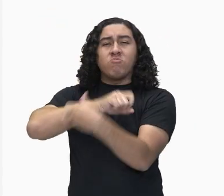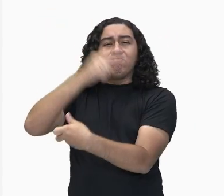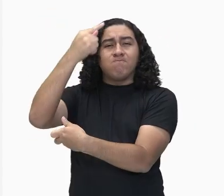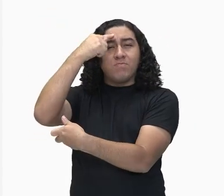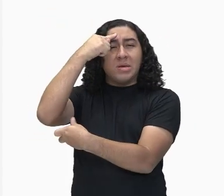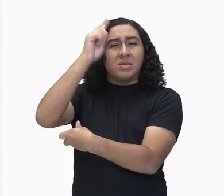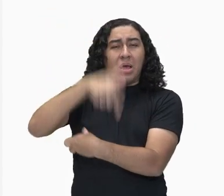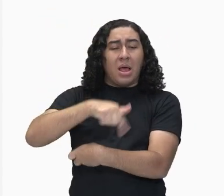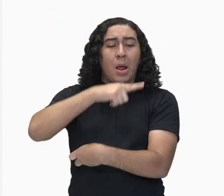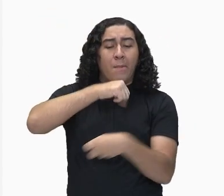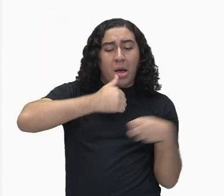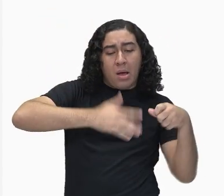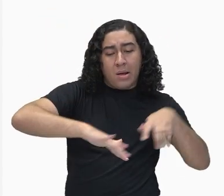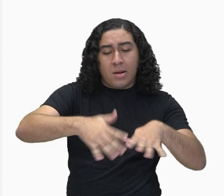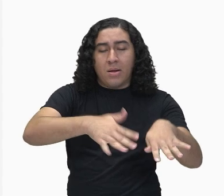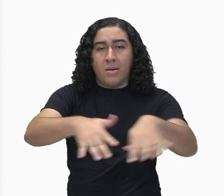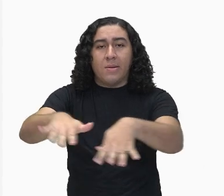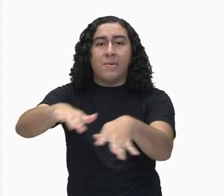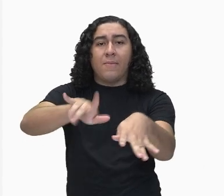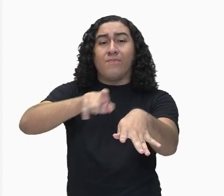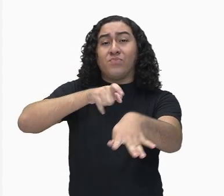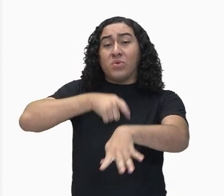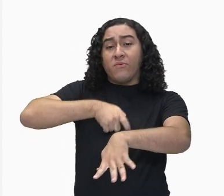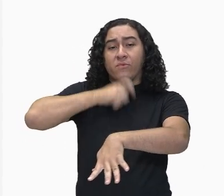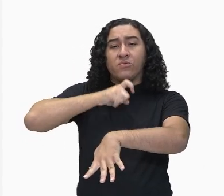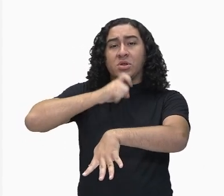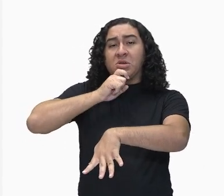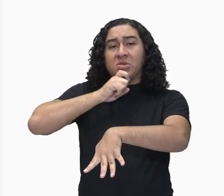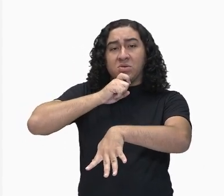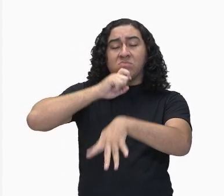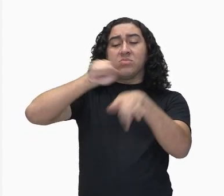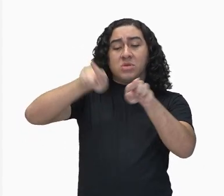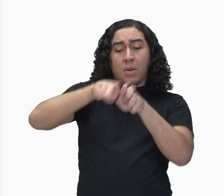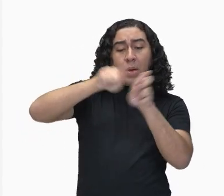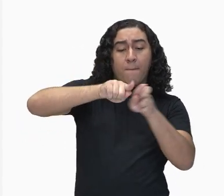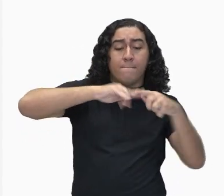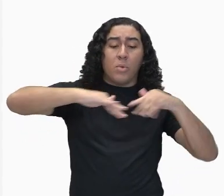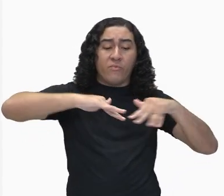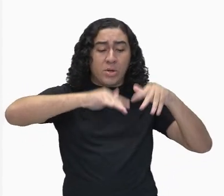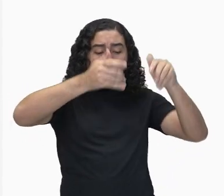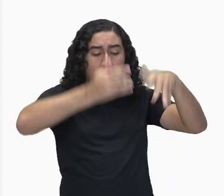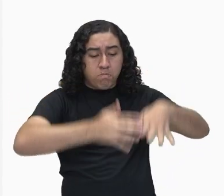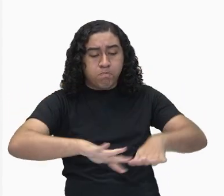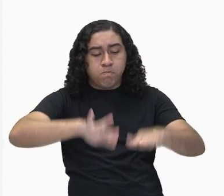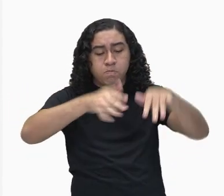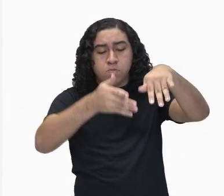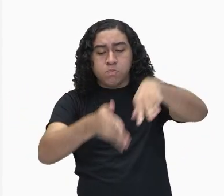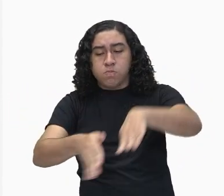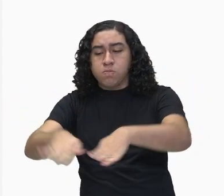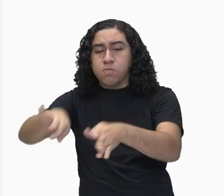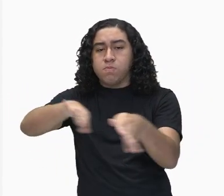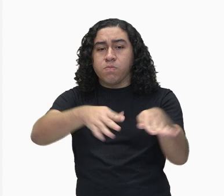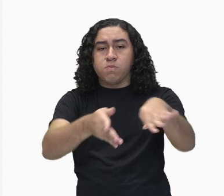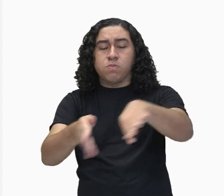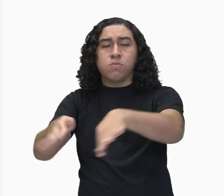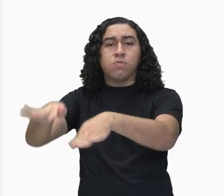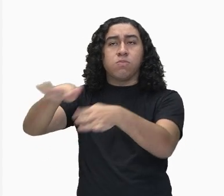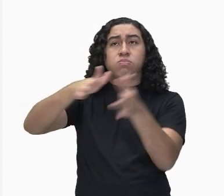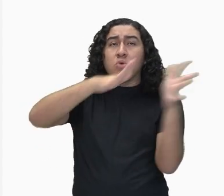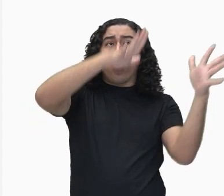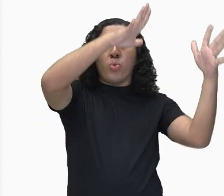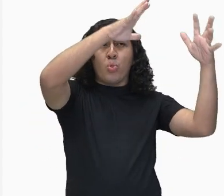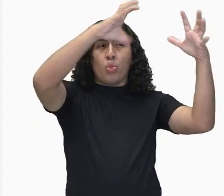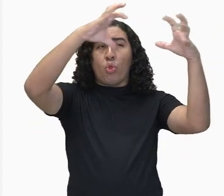mar, numa escuma fria, pela maré das águas embalada. Era um anjo entre nuvens da